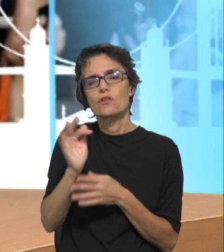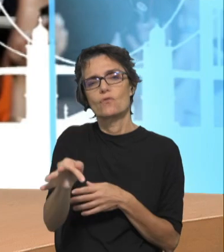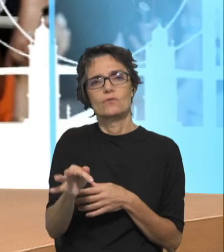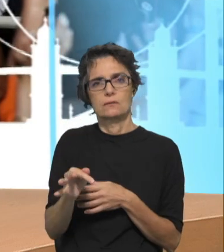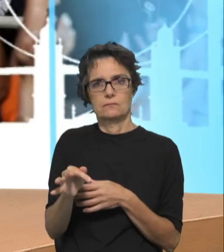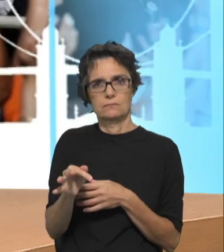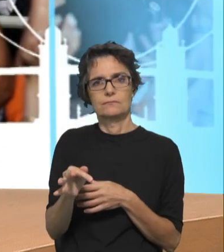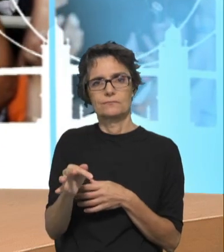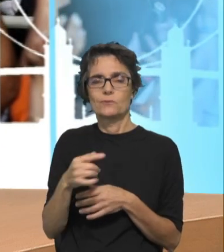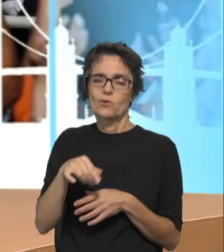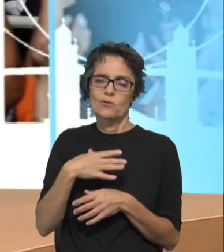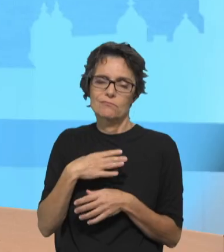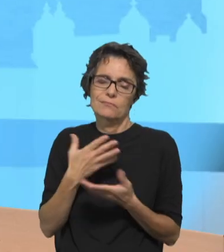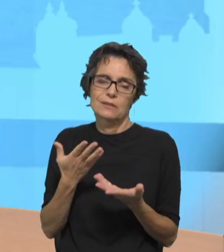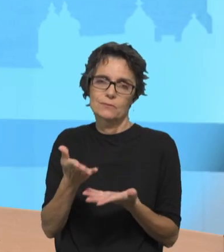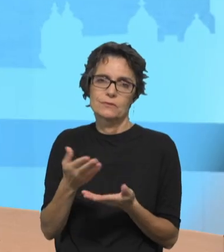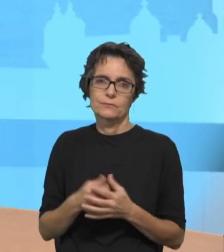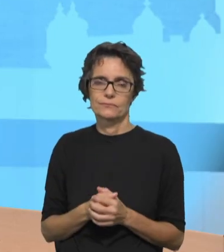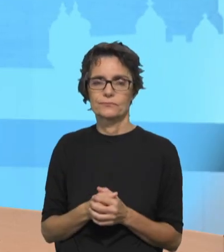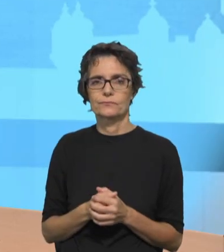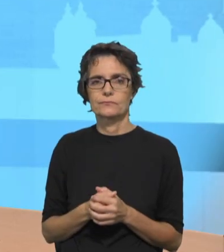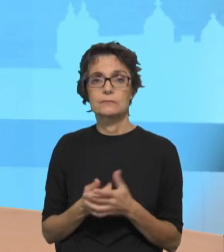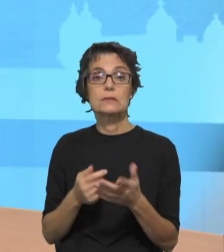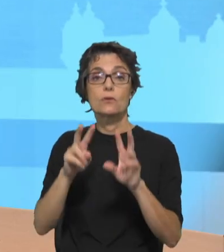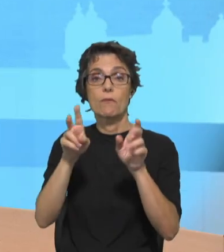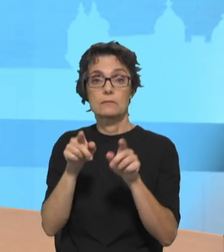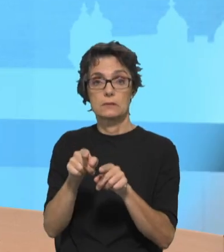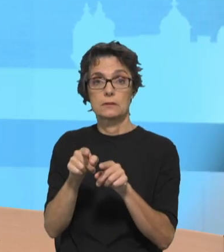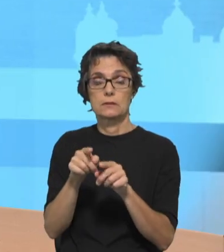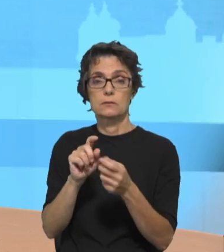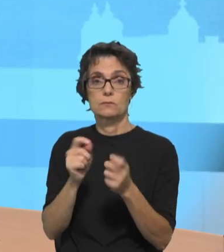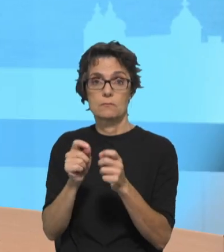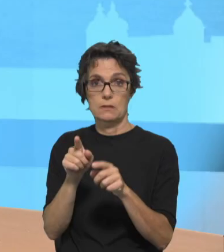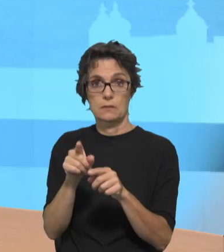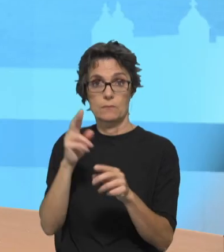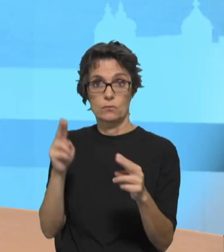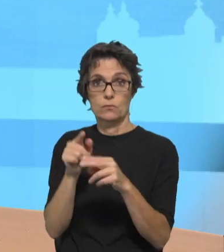gostaríamos. E esse é também um tema que estará em debate neste encontro? Pelo menos